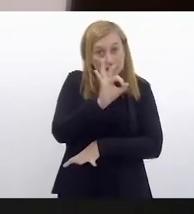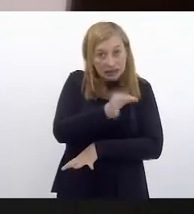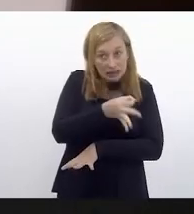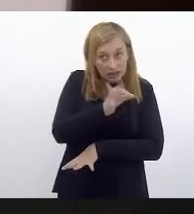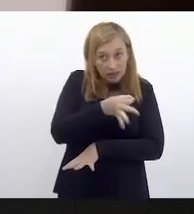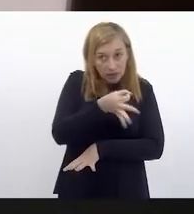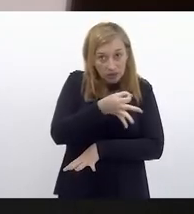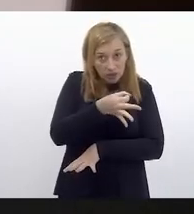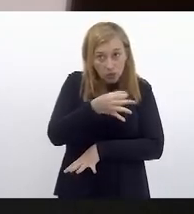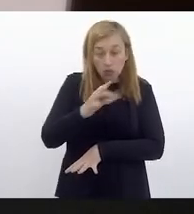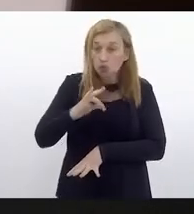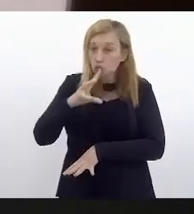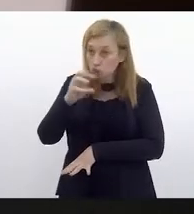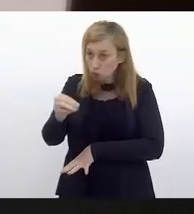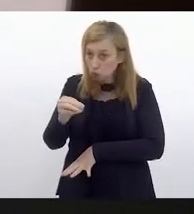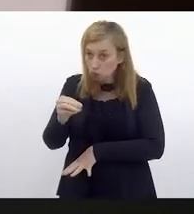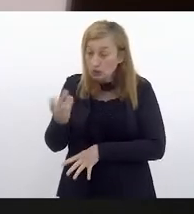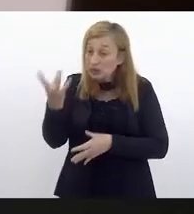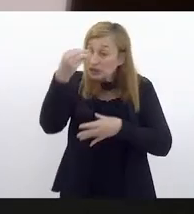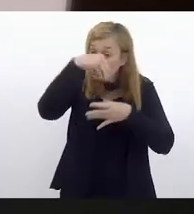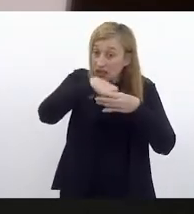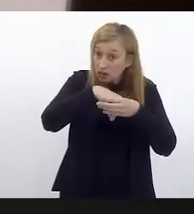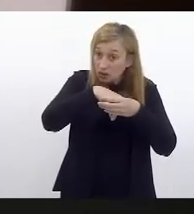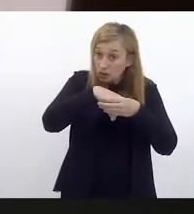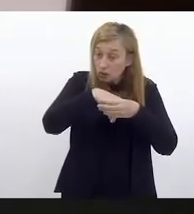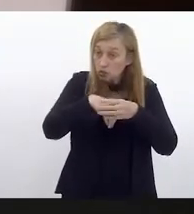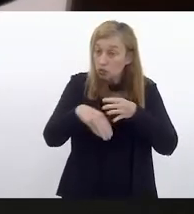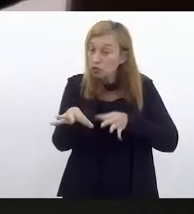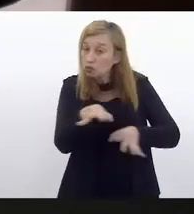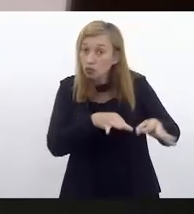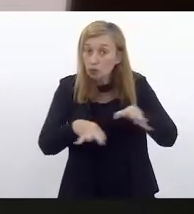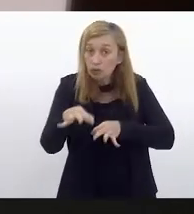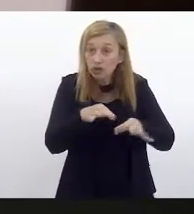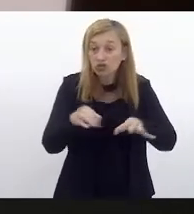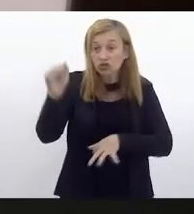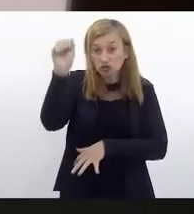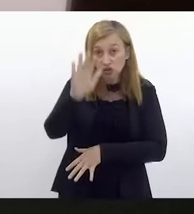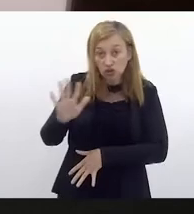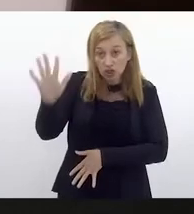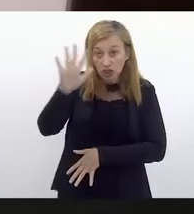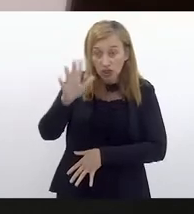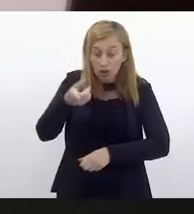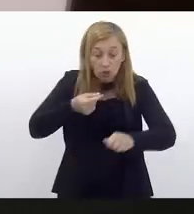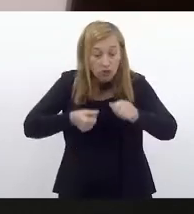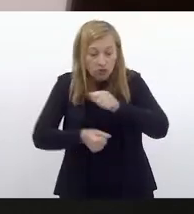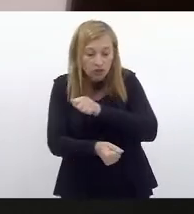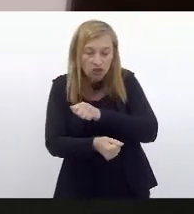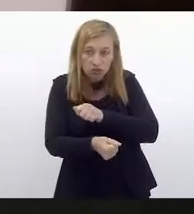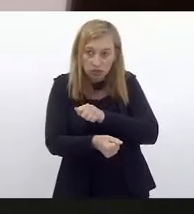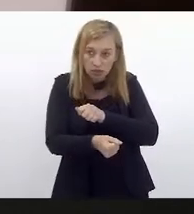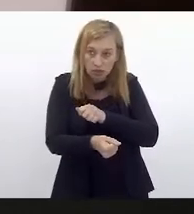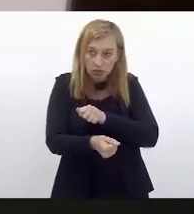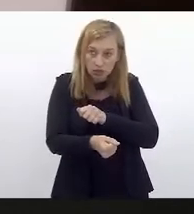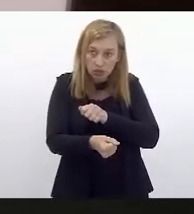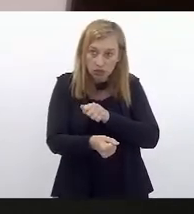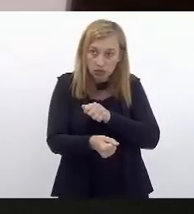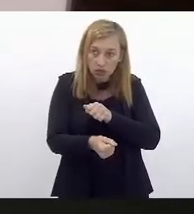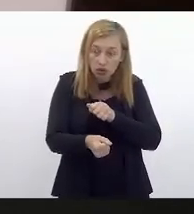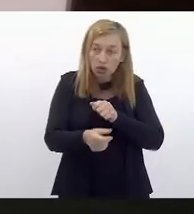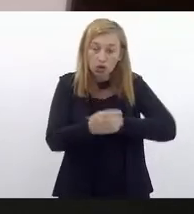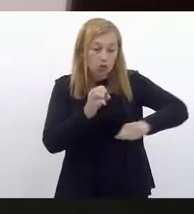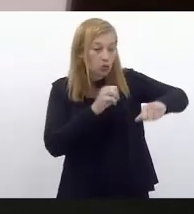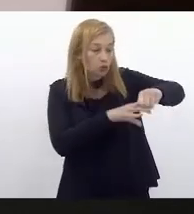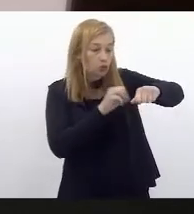evidentemente, tudo isso está dentro do plano global de investimento, mas o Fundo Soberano tem uma